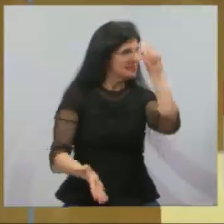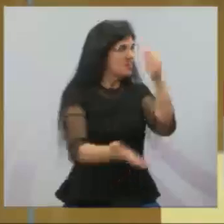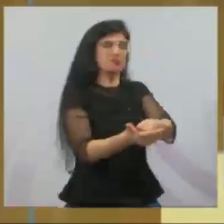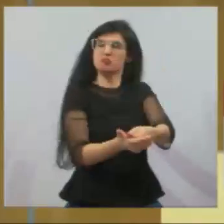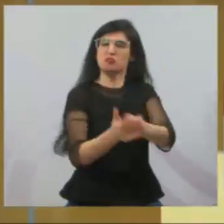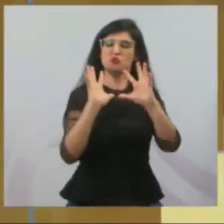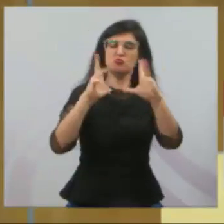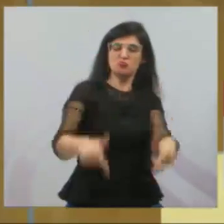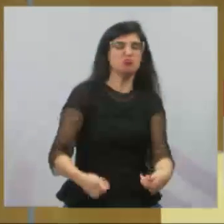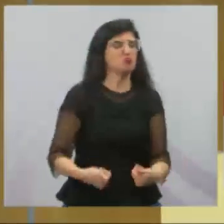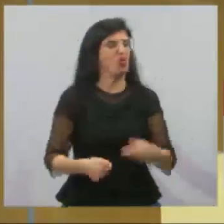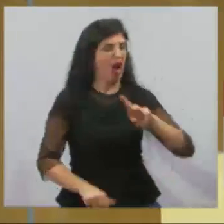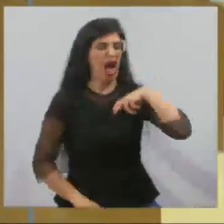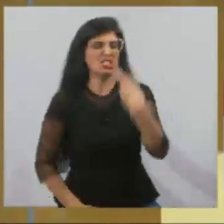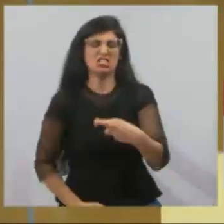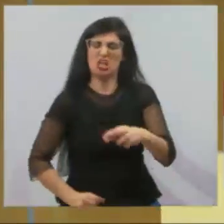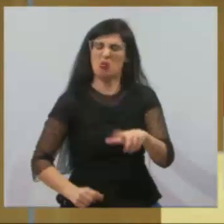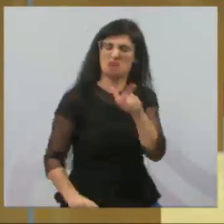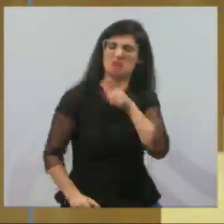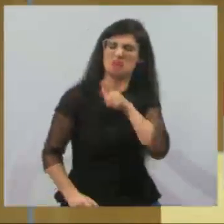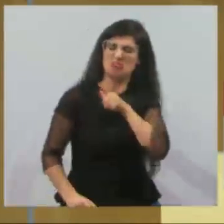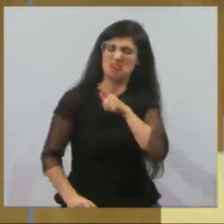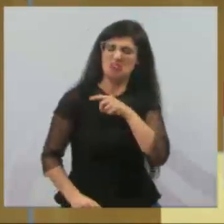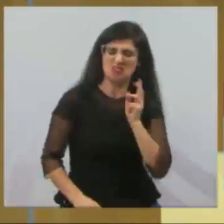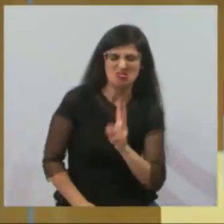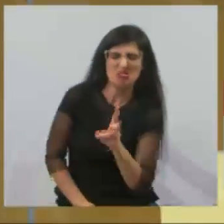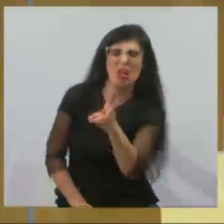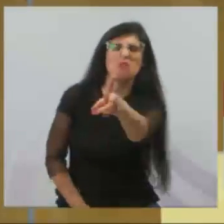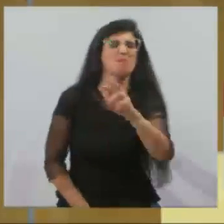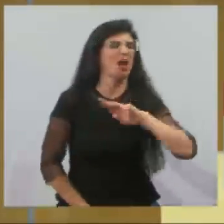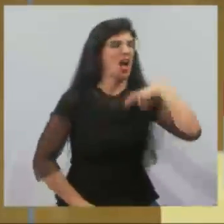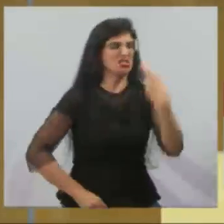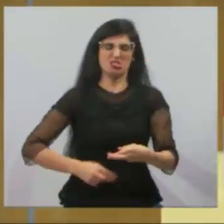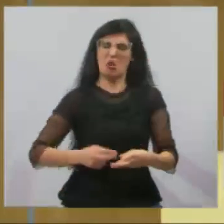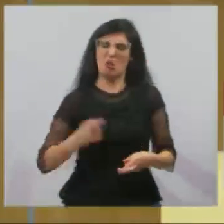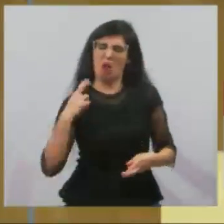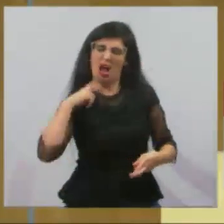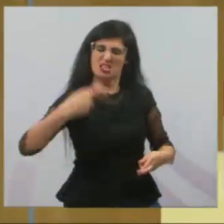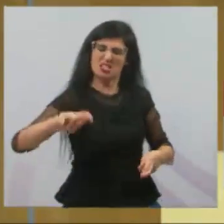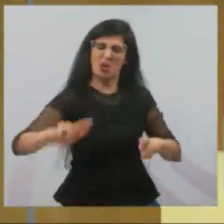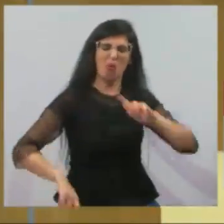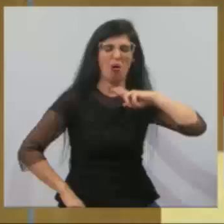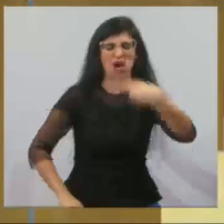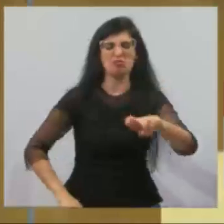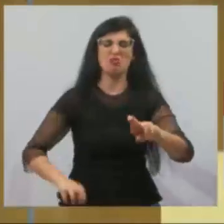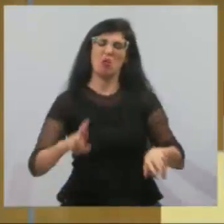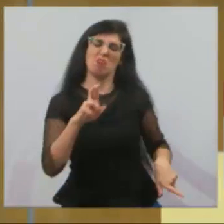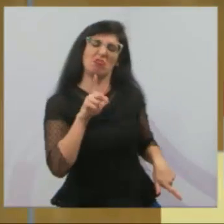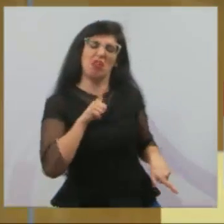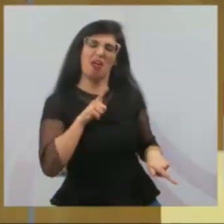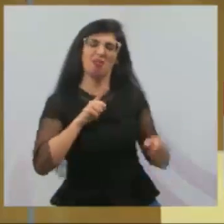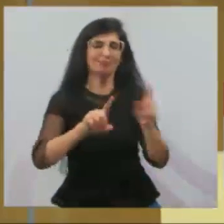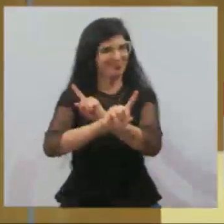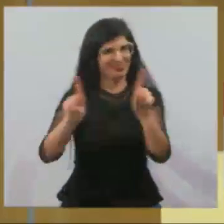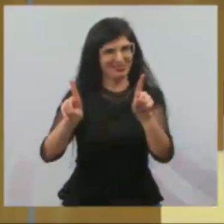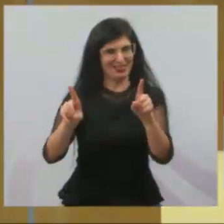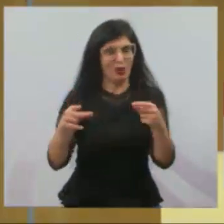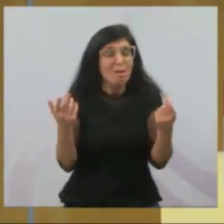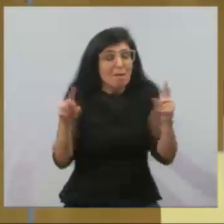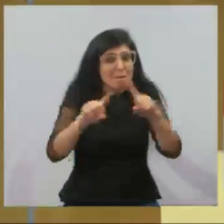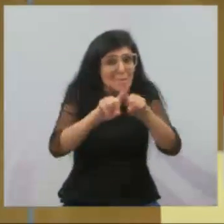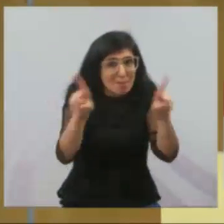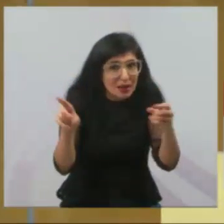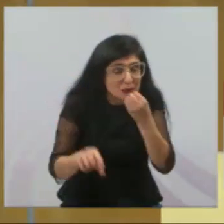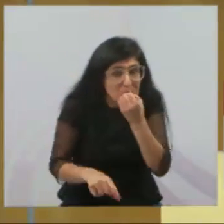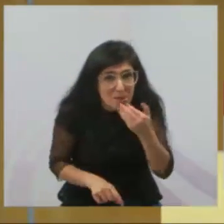Mas digo para vocês, nós temos a chance aqui de dar uma oportunidade para o prefeito, de achar uma saída da qual agrade a